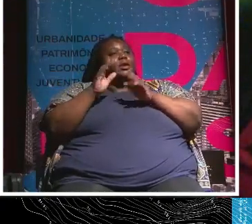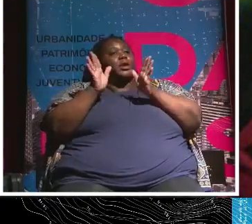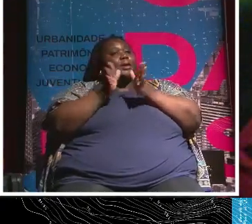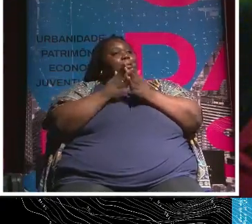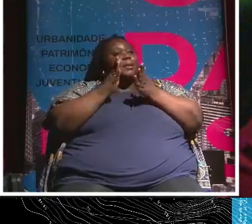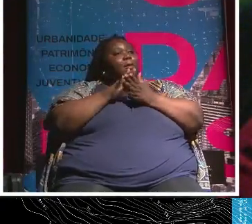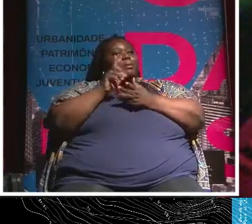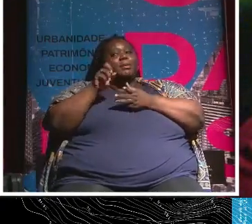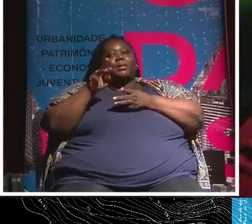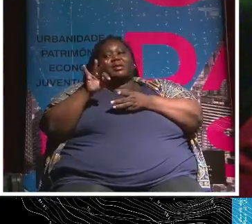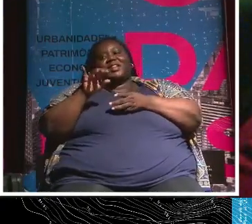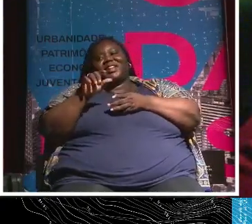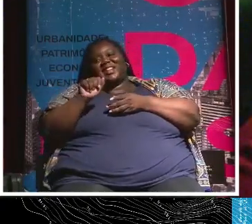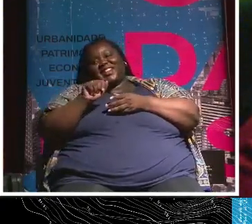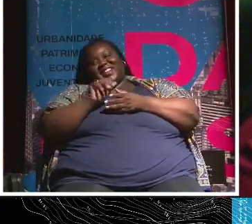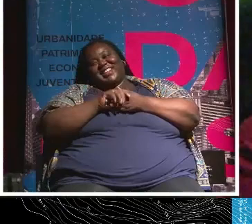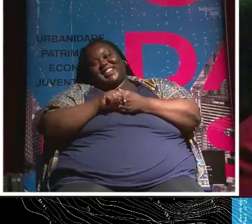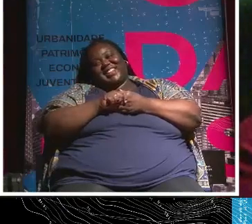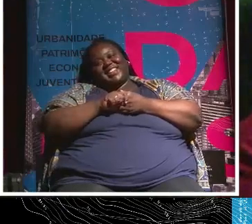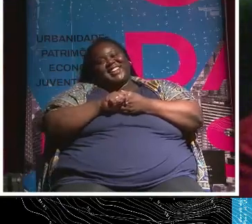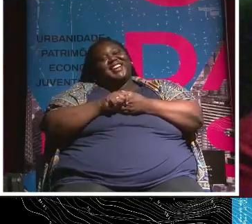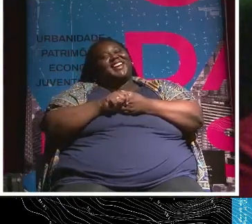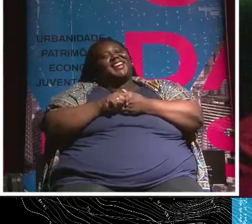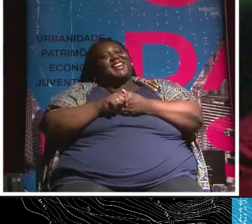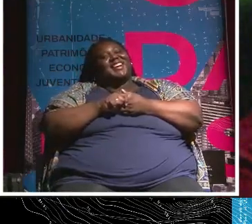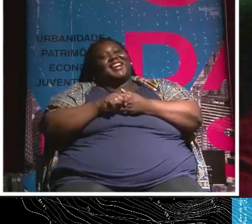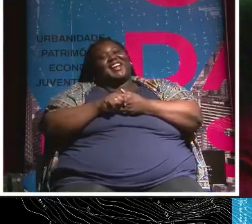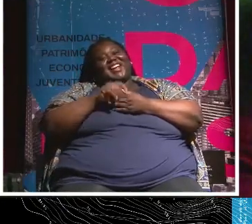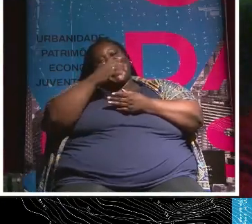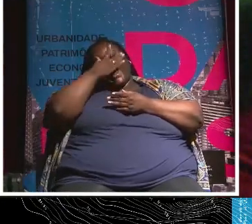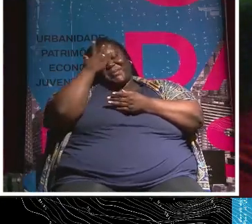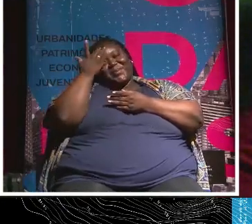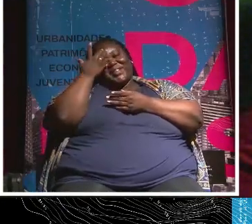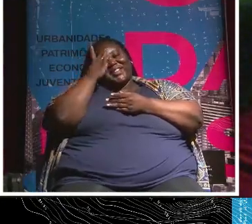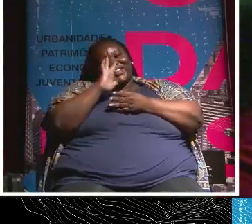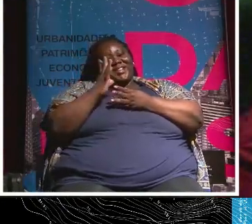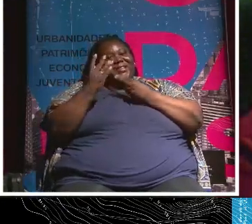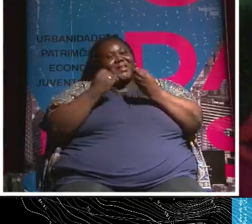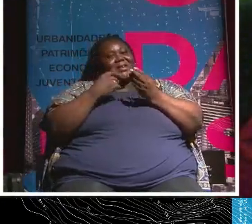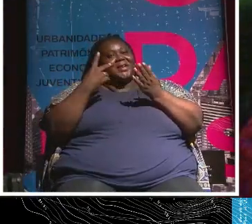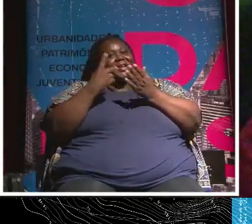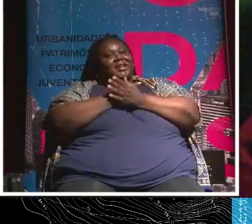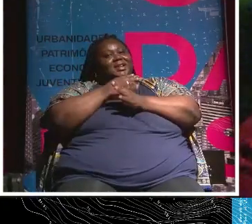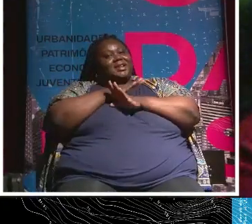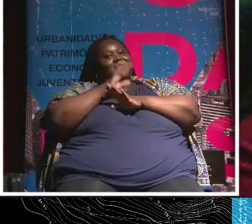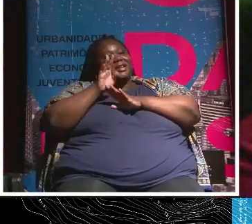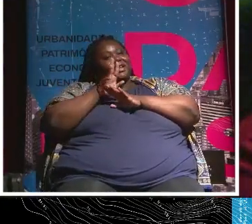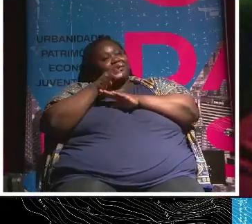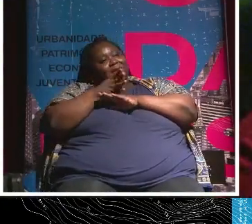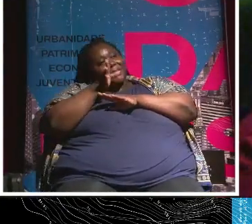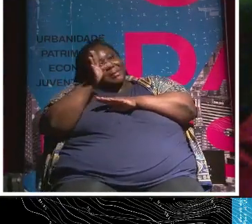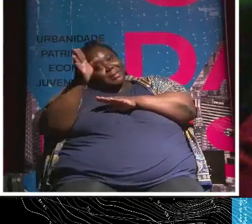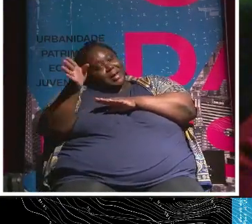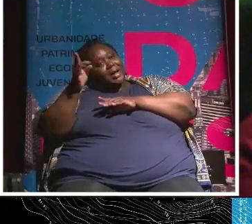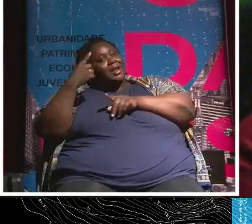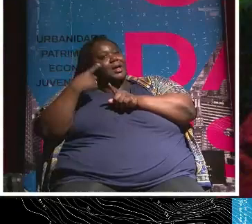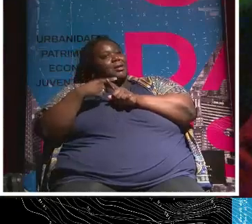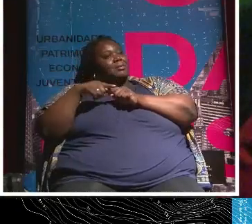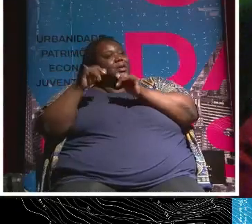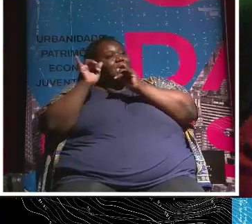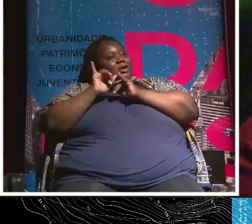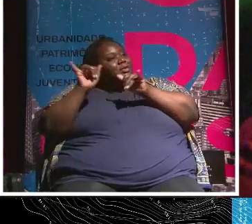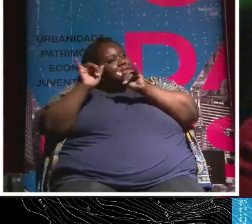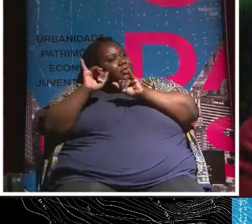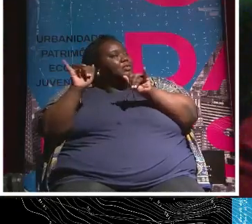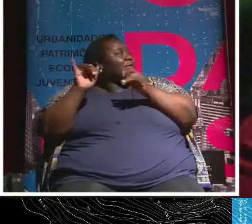direita. É aquele que não teve a percepção disso tudo que tem do lado de cá, e ele acaba indo para o lado de lá porque não tem divulgação,